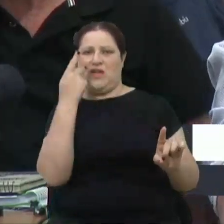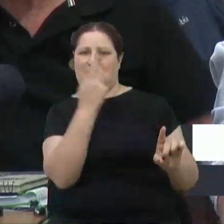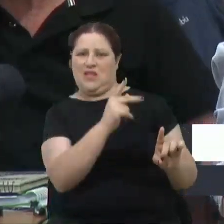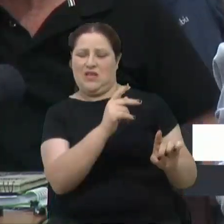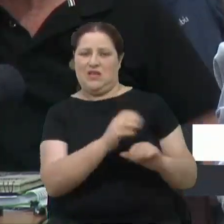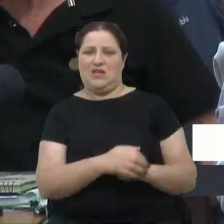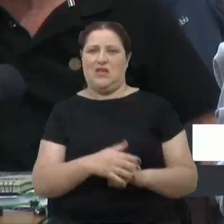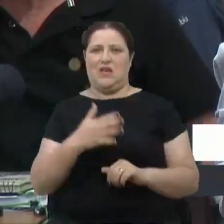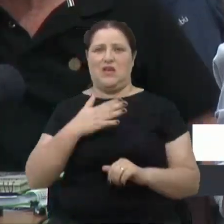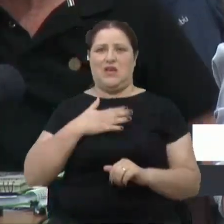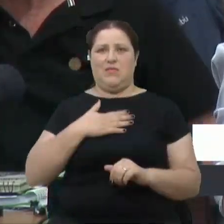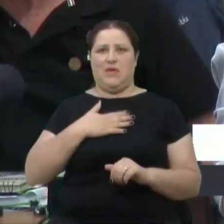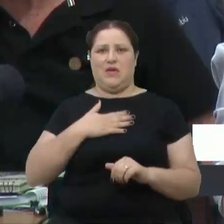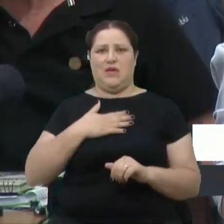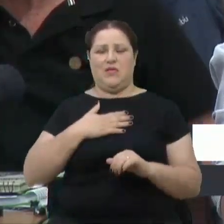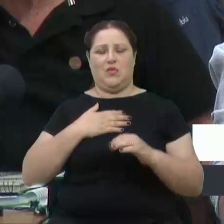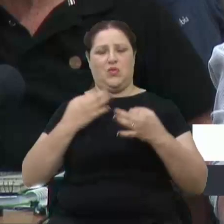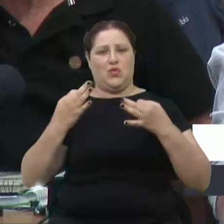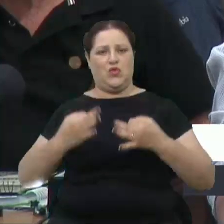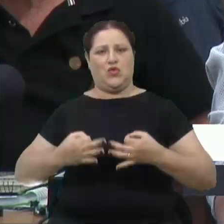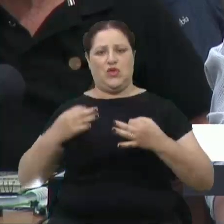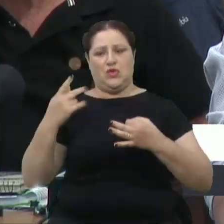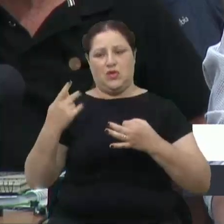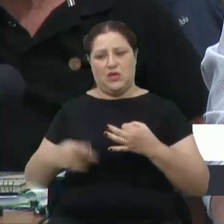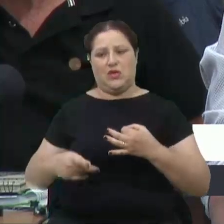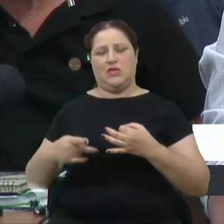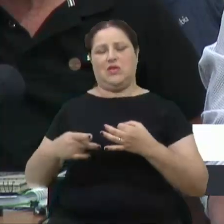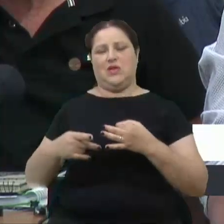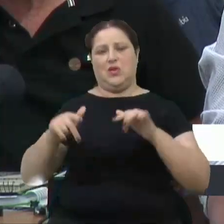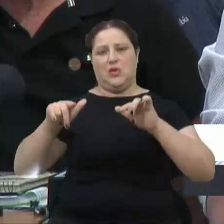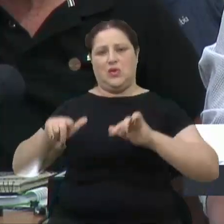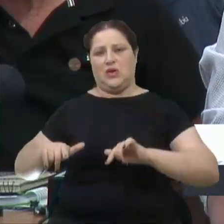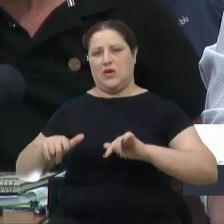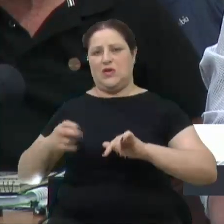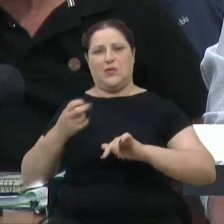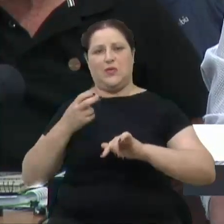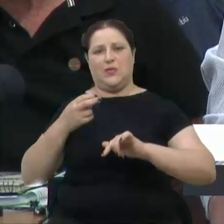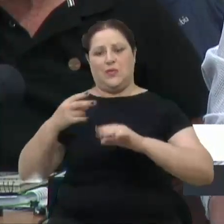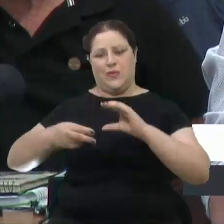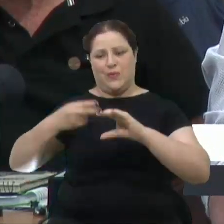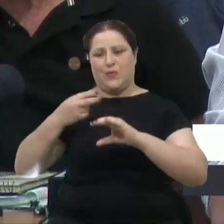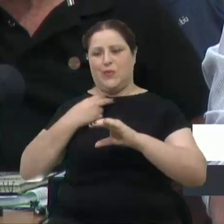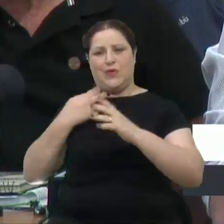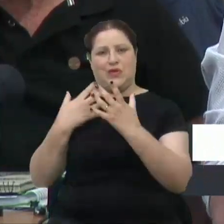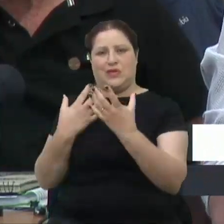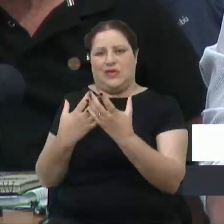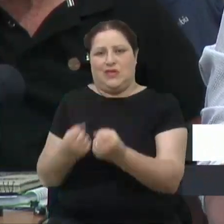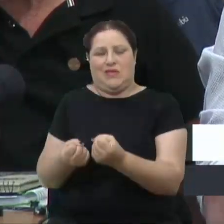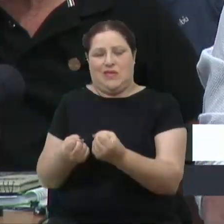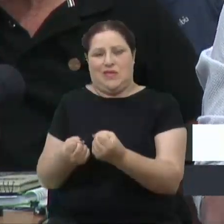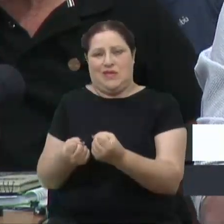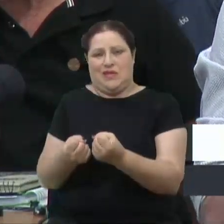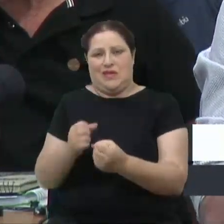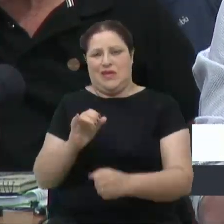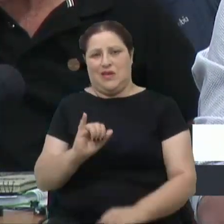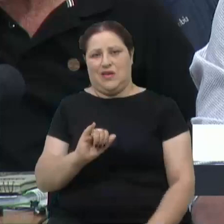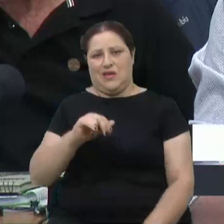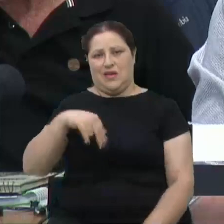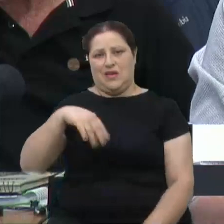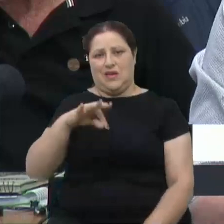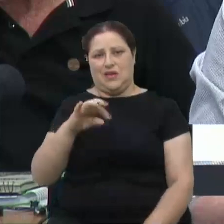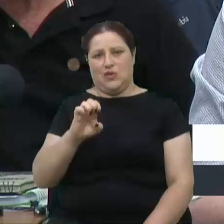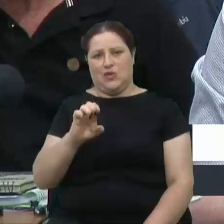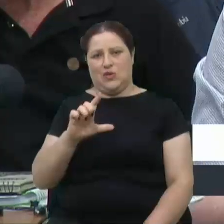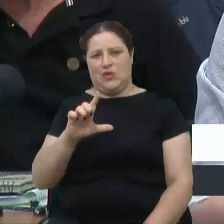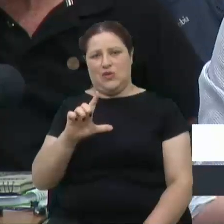profilático pedagógica desta casa de não aceitar a intolerância não aceitar a xenofobia e não aceitar o